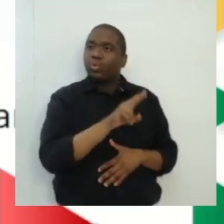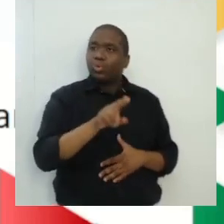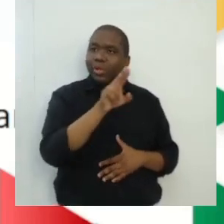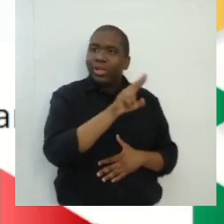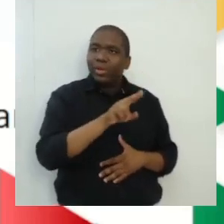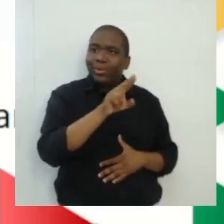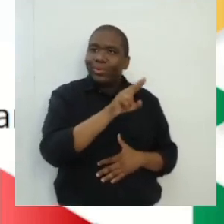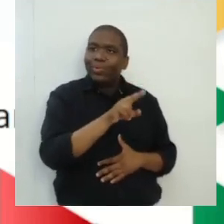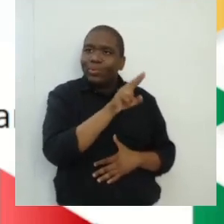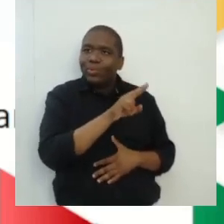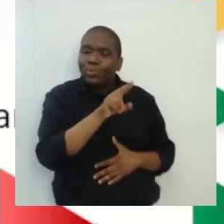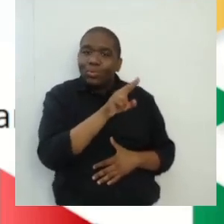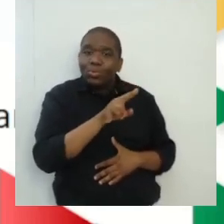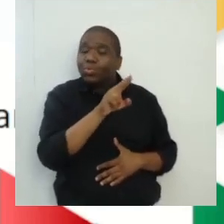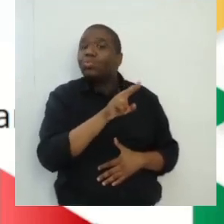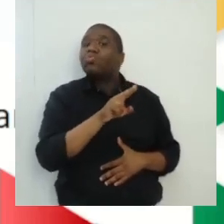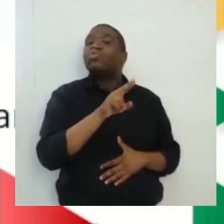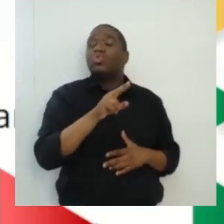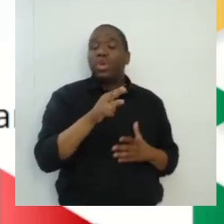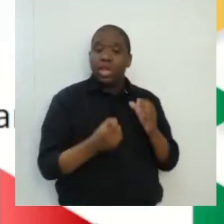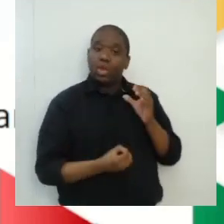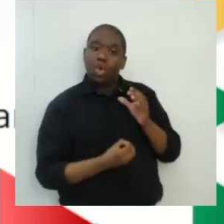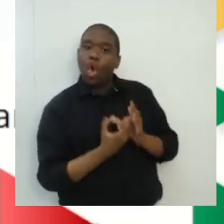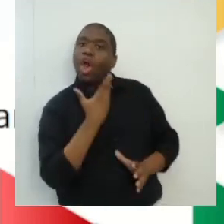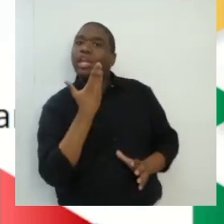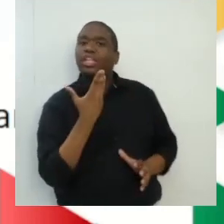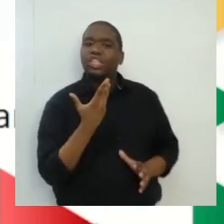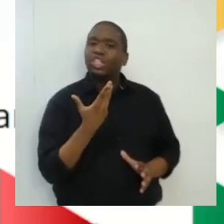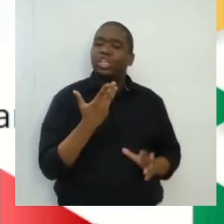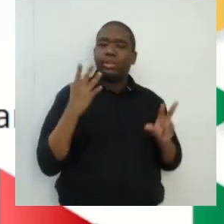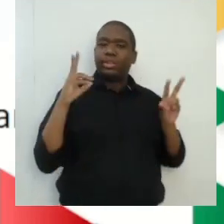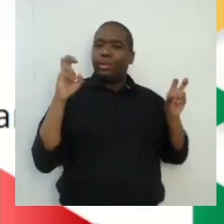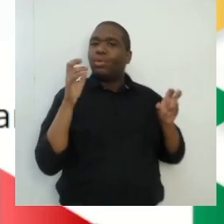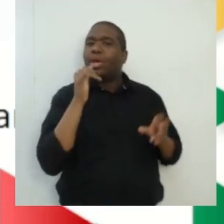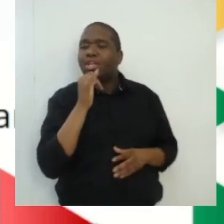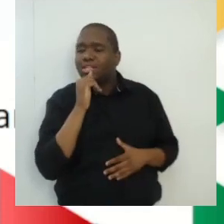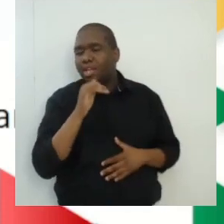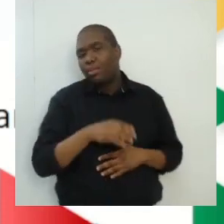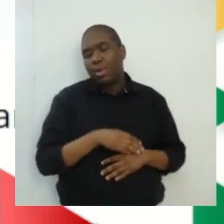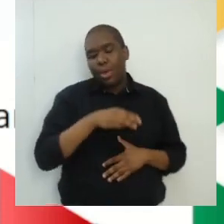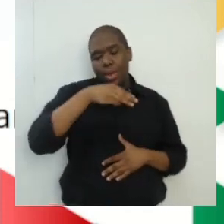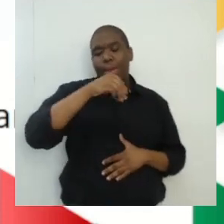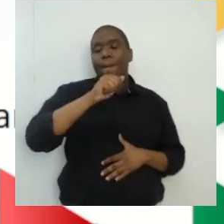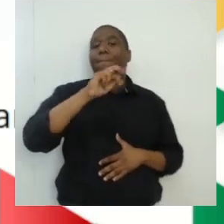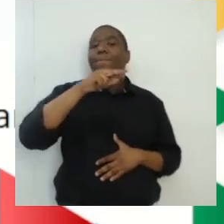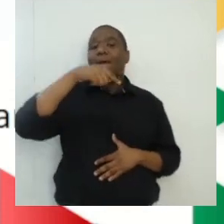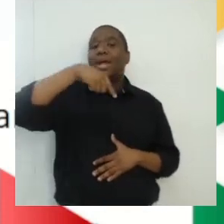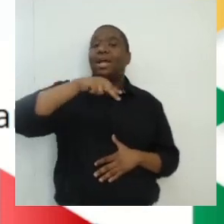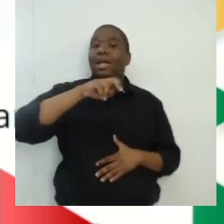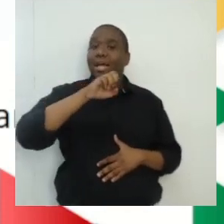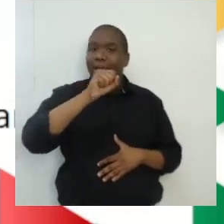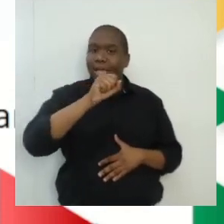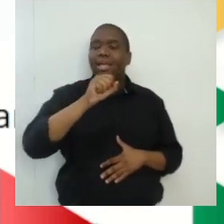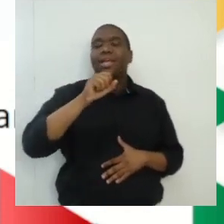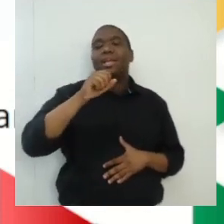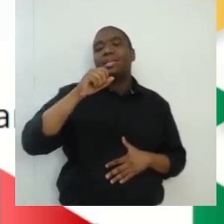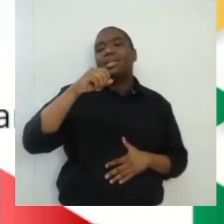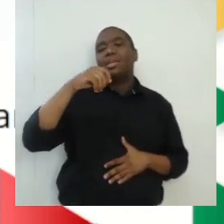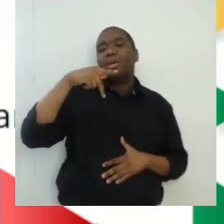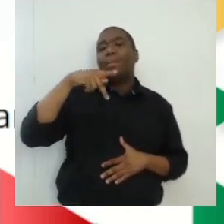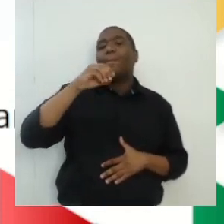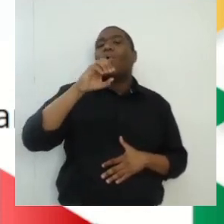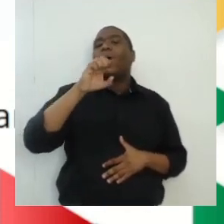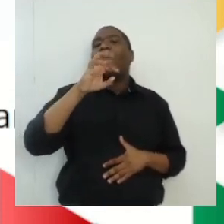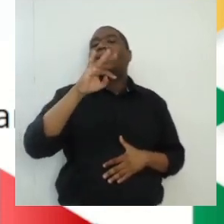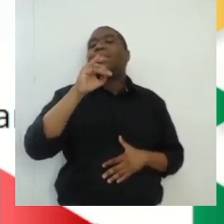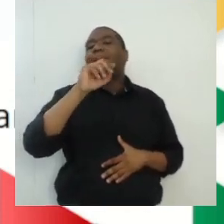origem, título ou profissão, como marquês, francesa, poetisa,